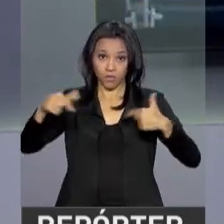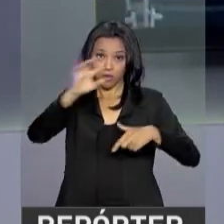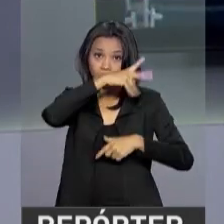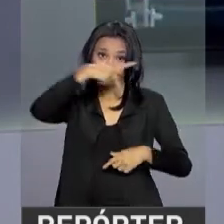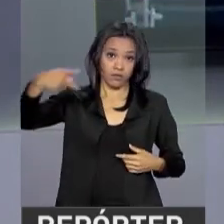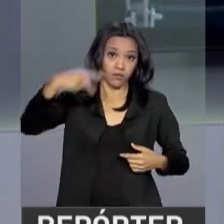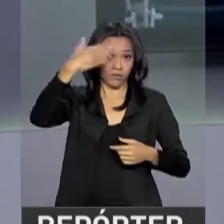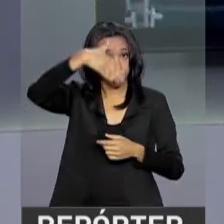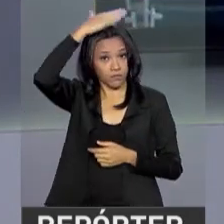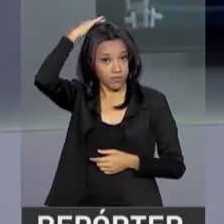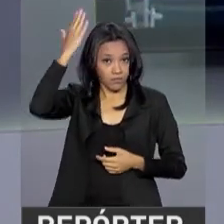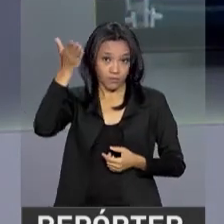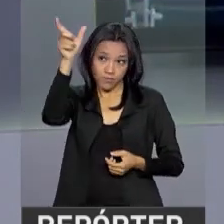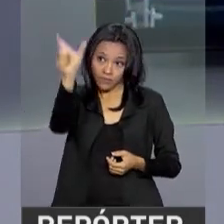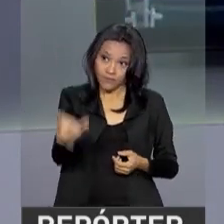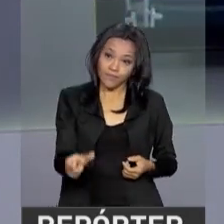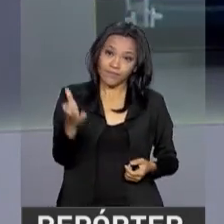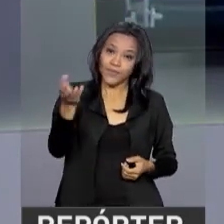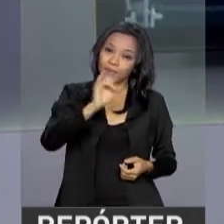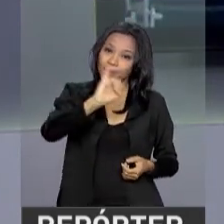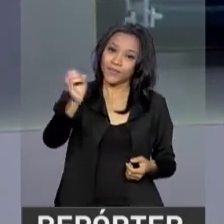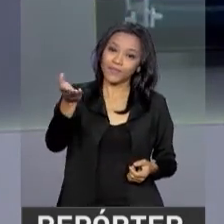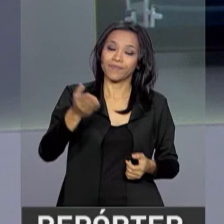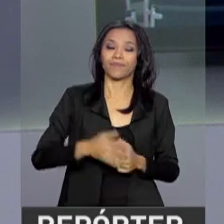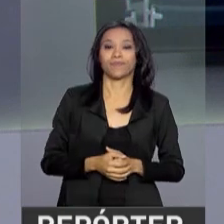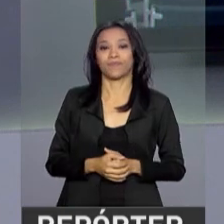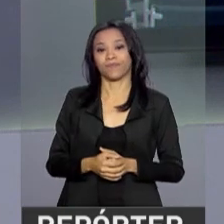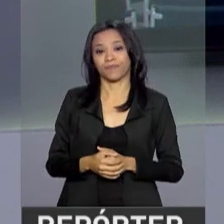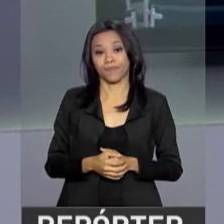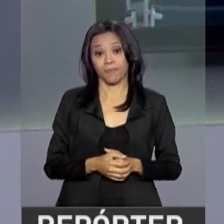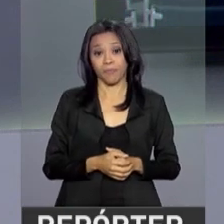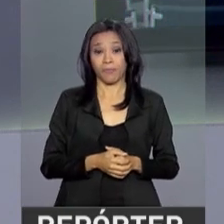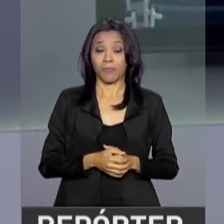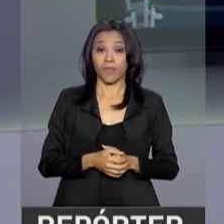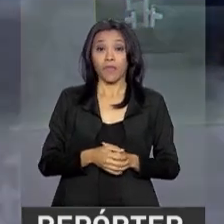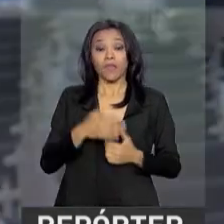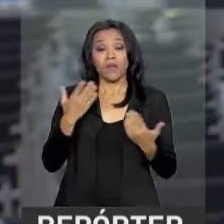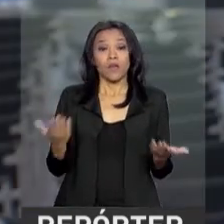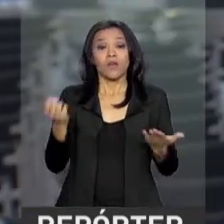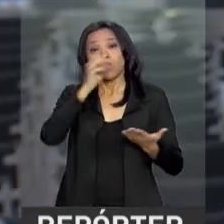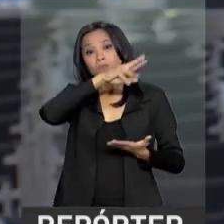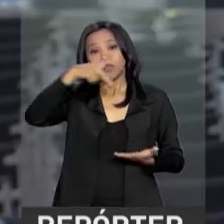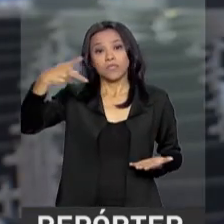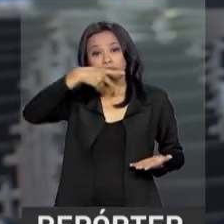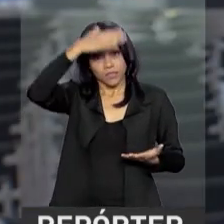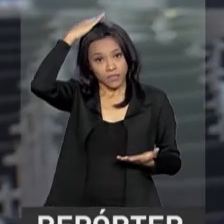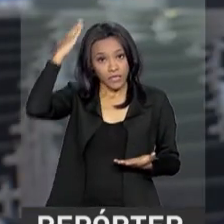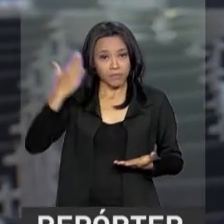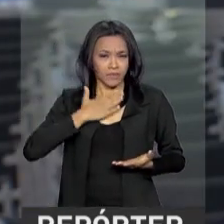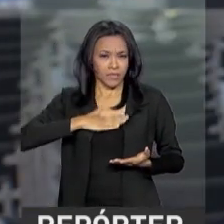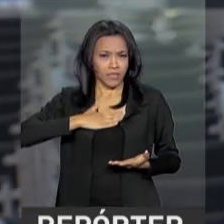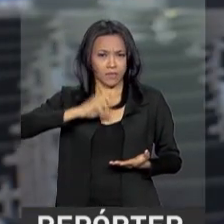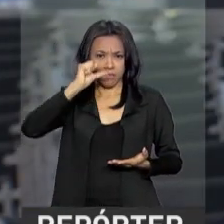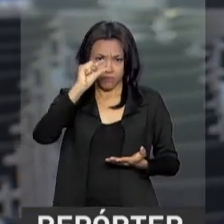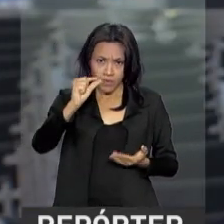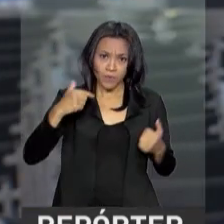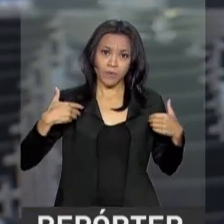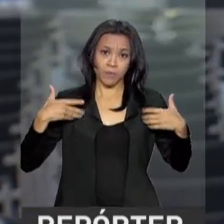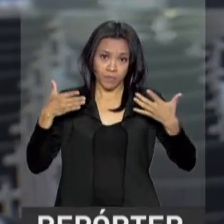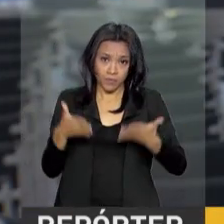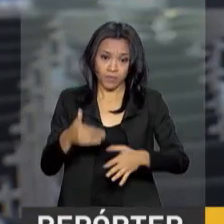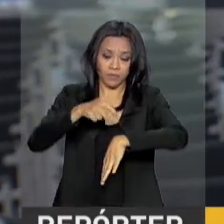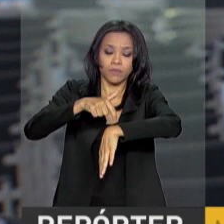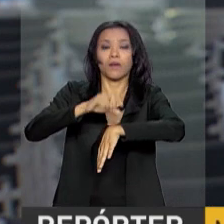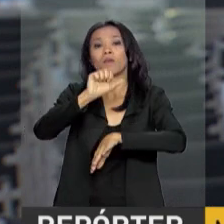márcia fernandes olá a marcha com você foi thaís o presidente michel temer participa daqui a pouquinho às